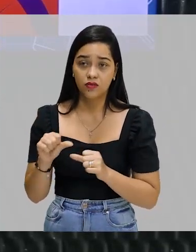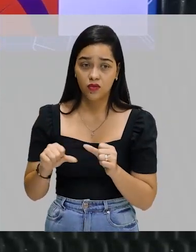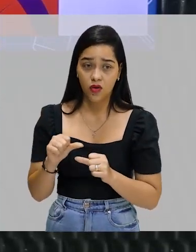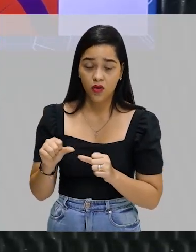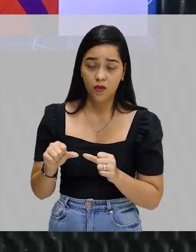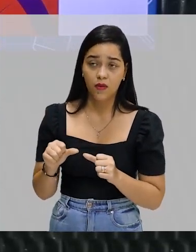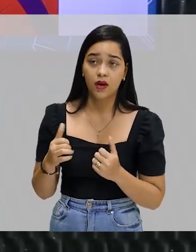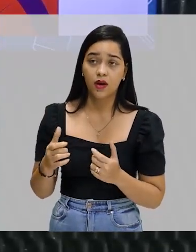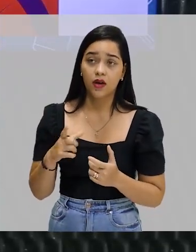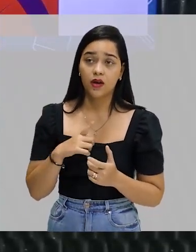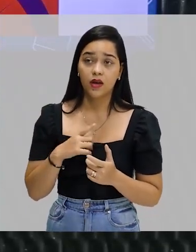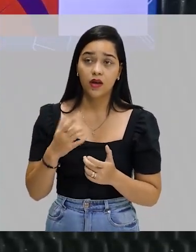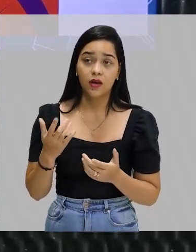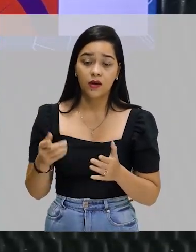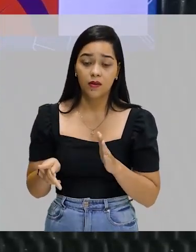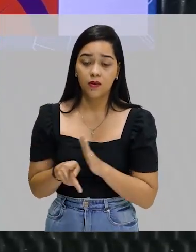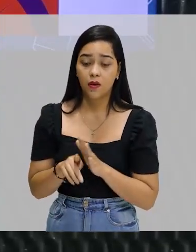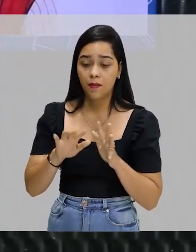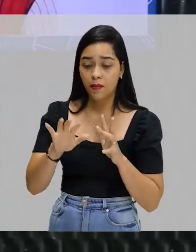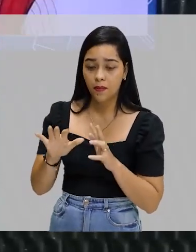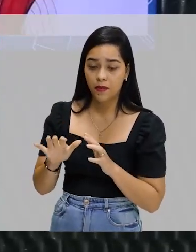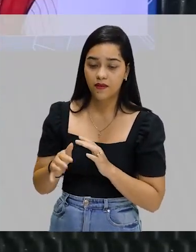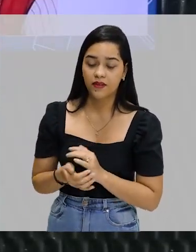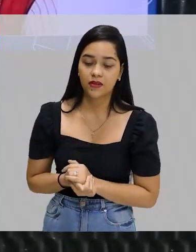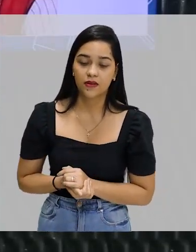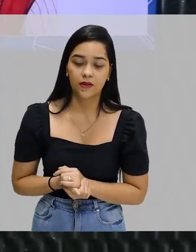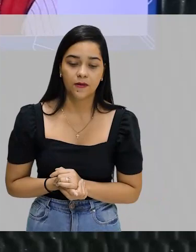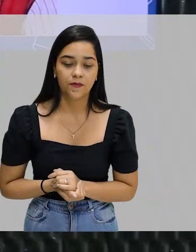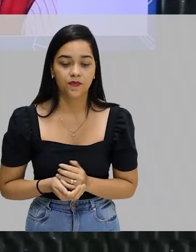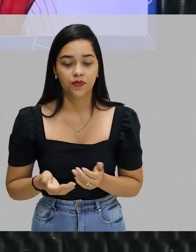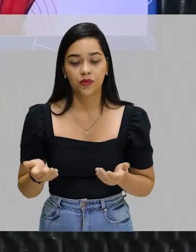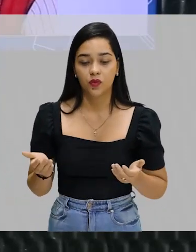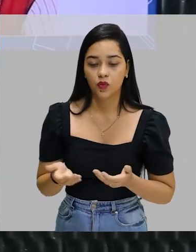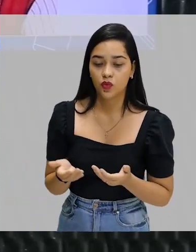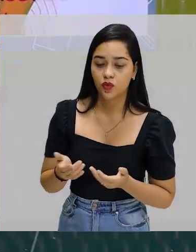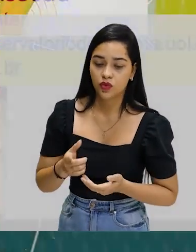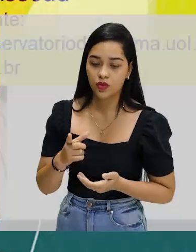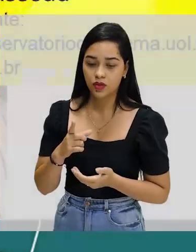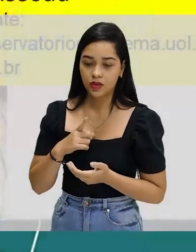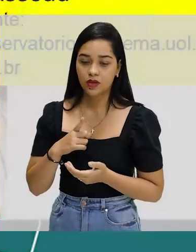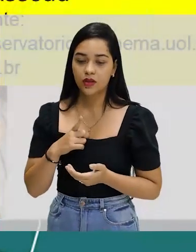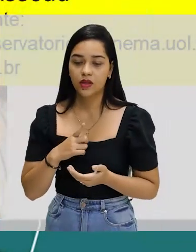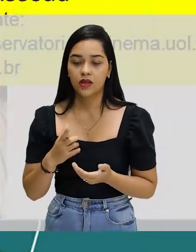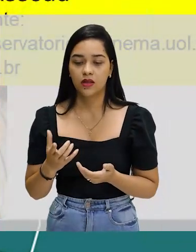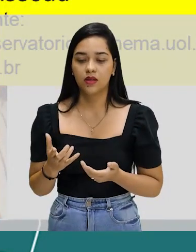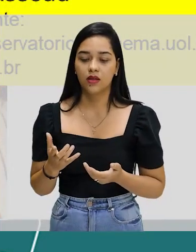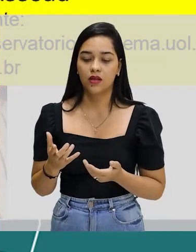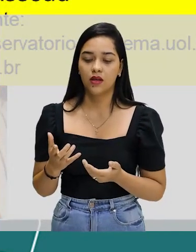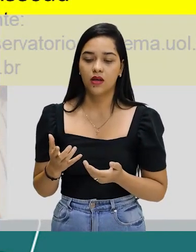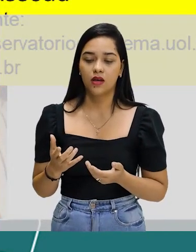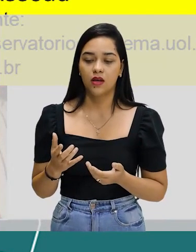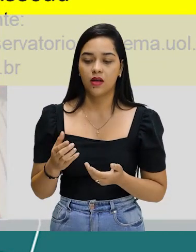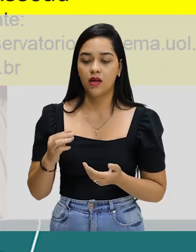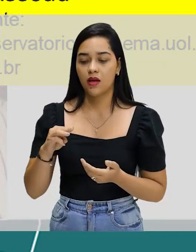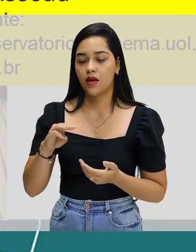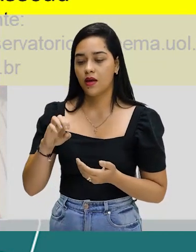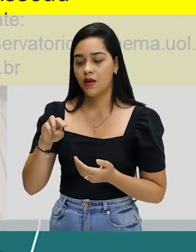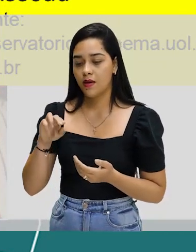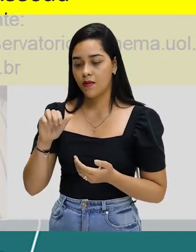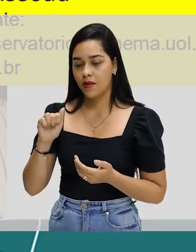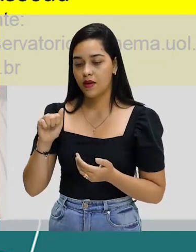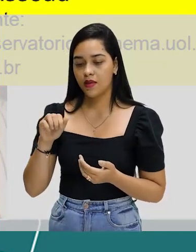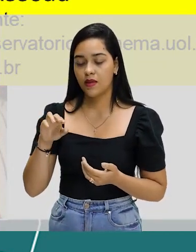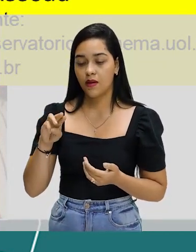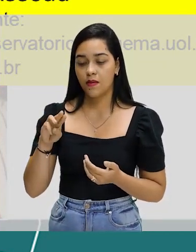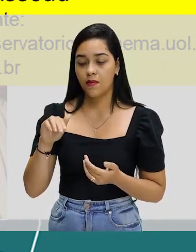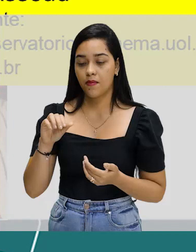uma animação, em algo palpável, físico. E o atual ator, né, Mena Massoud, é um indiano,